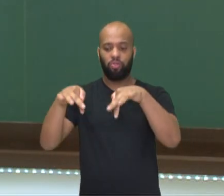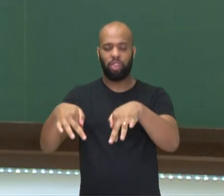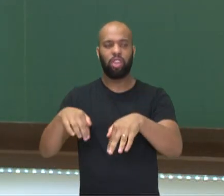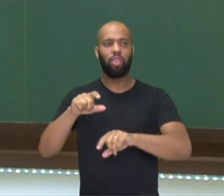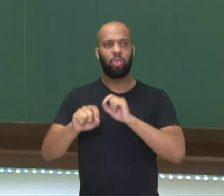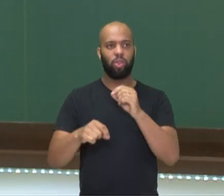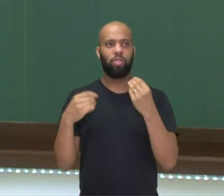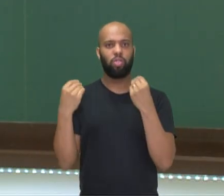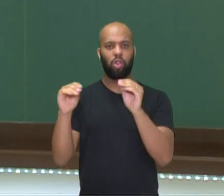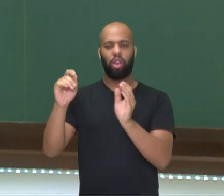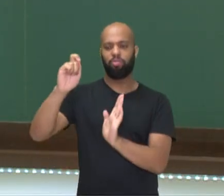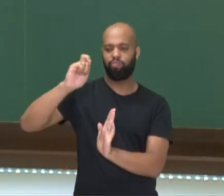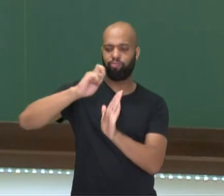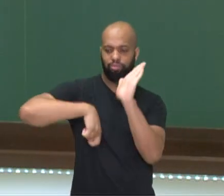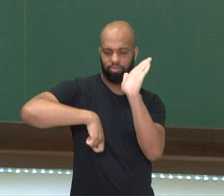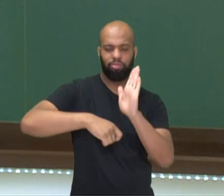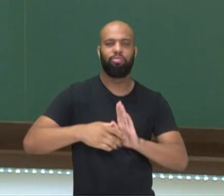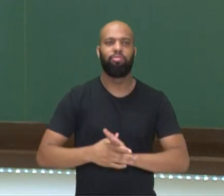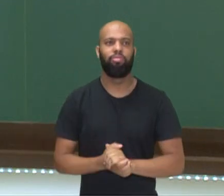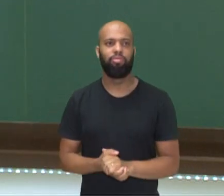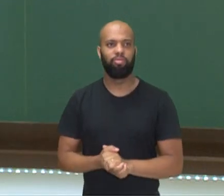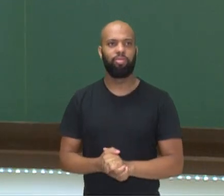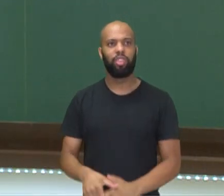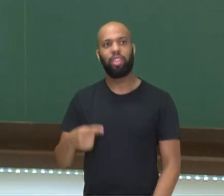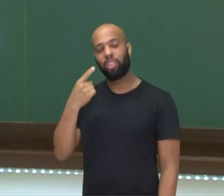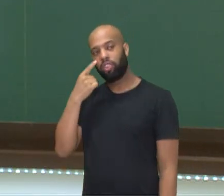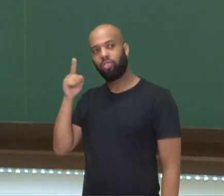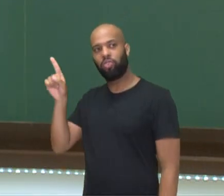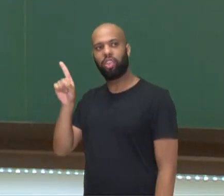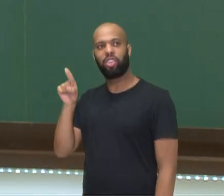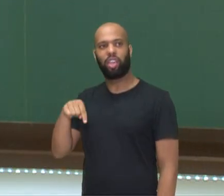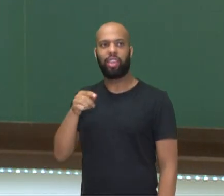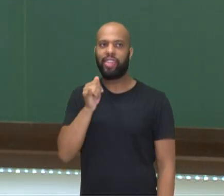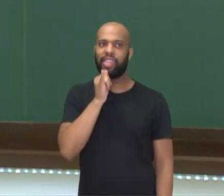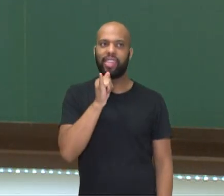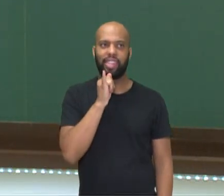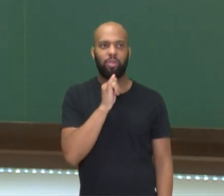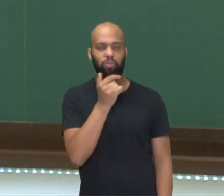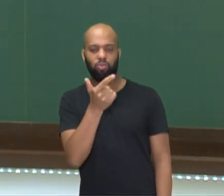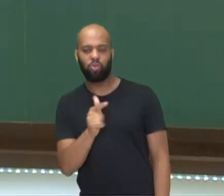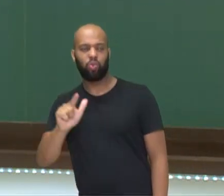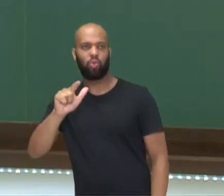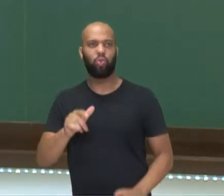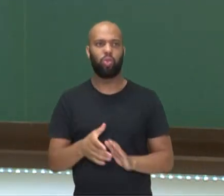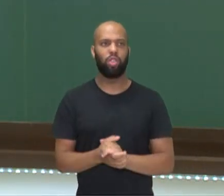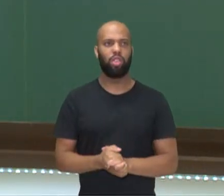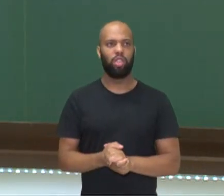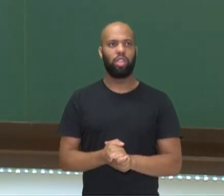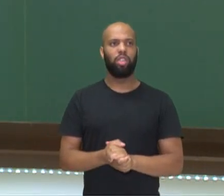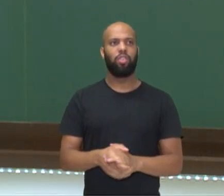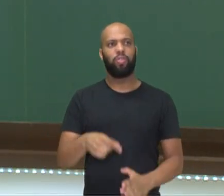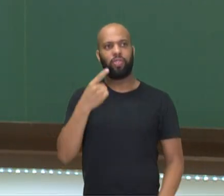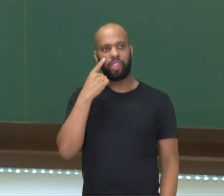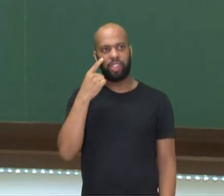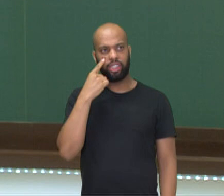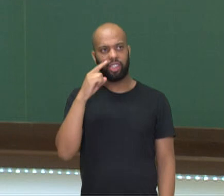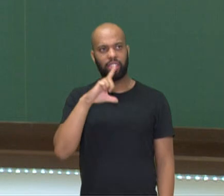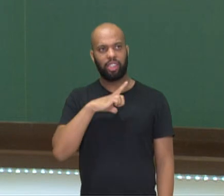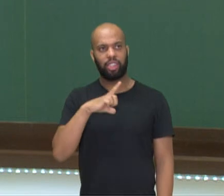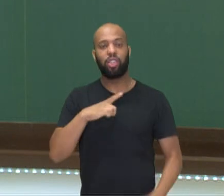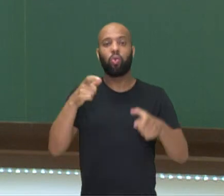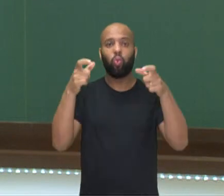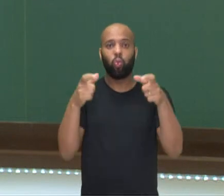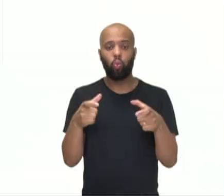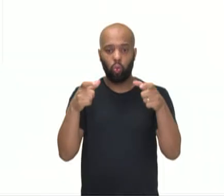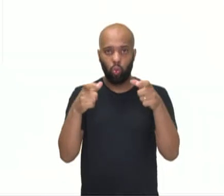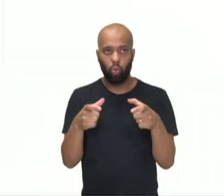eu coloco a minha assinatura. Olha só, nesse exemplo mais uma vez, né? Eu tenho aqui, ó, o